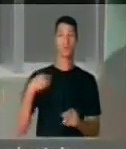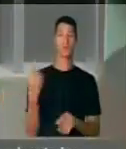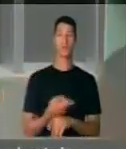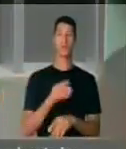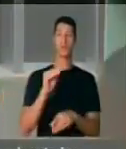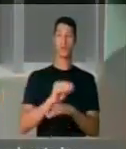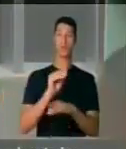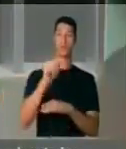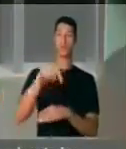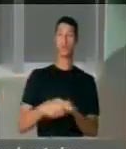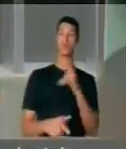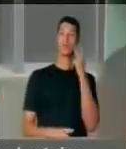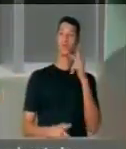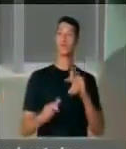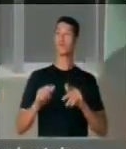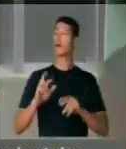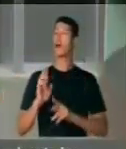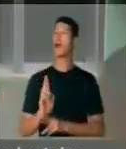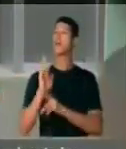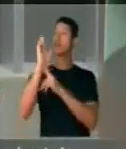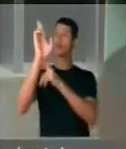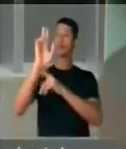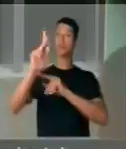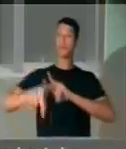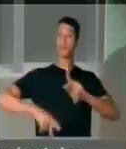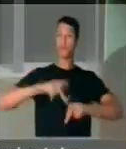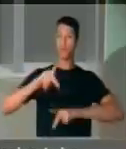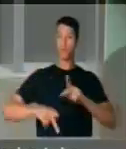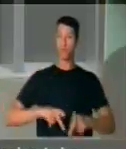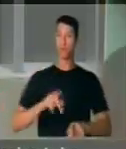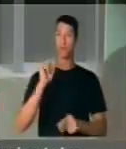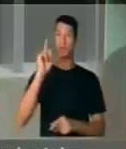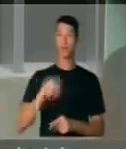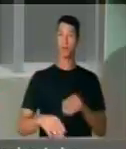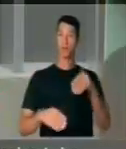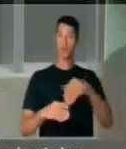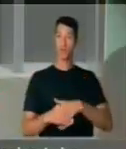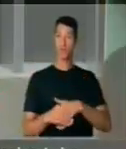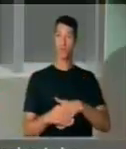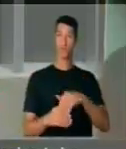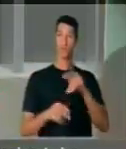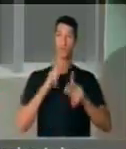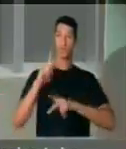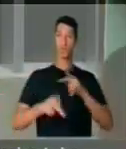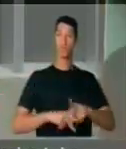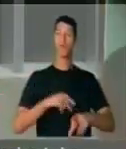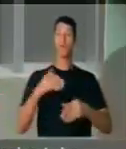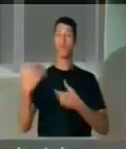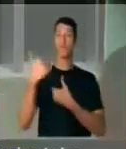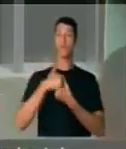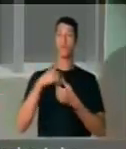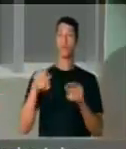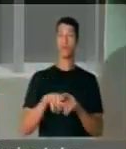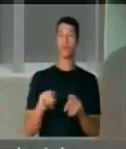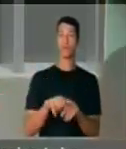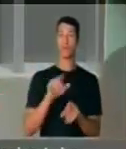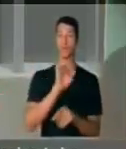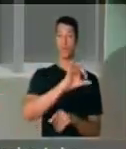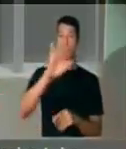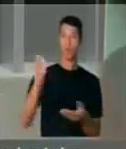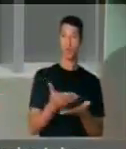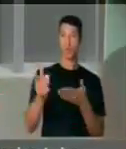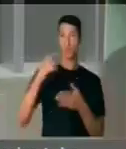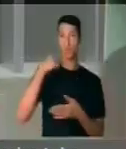Estou aqui na máxima representação popular, que é o voto do povo que me elegeu e que elegeu a cada um